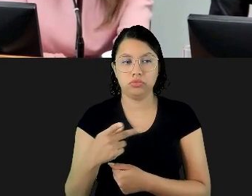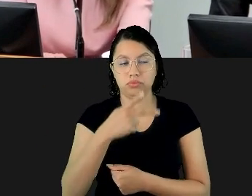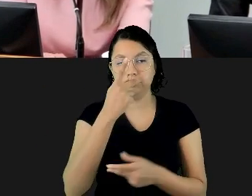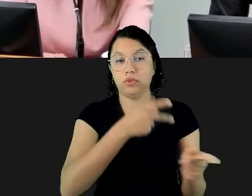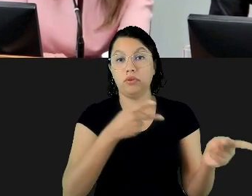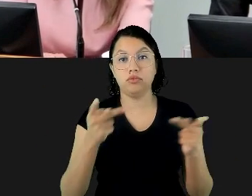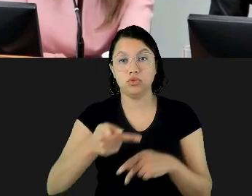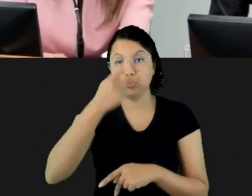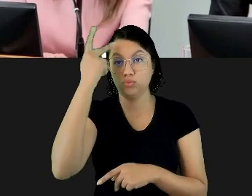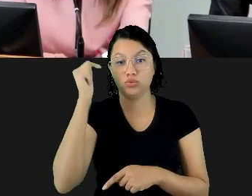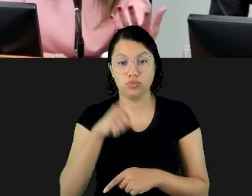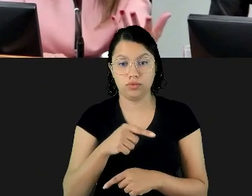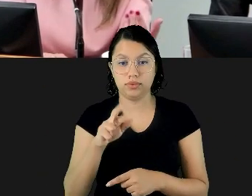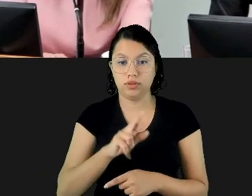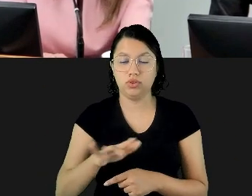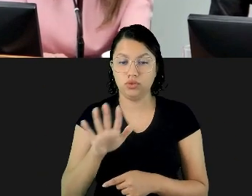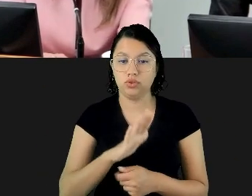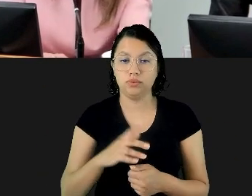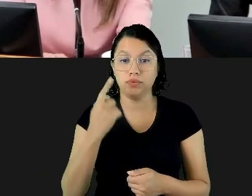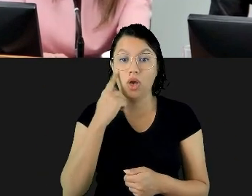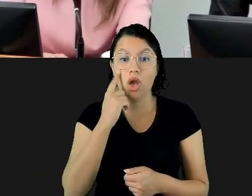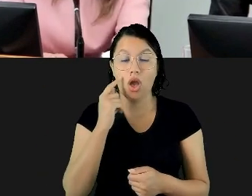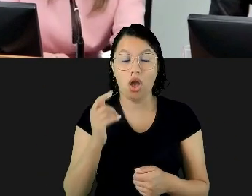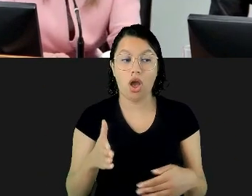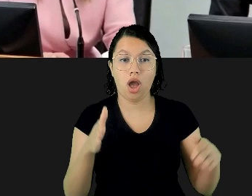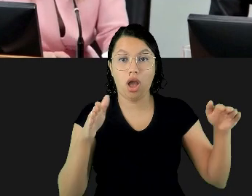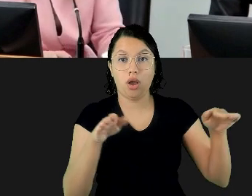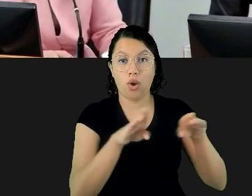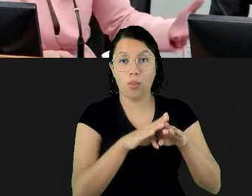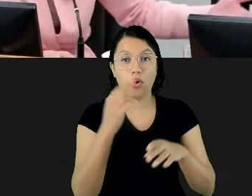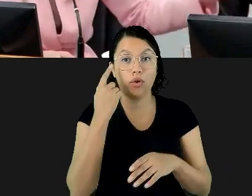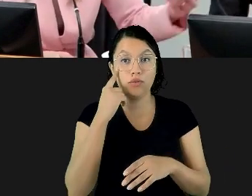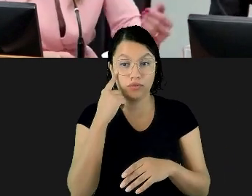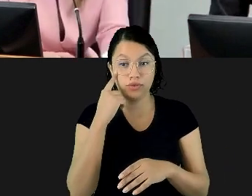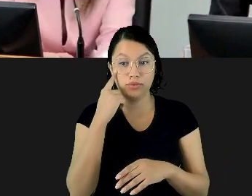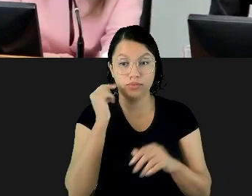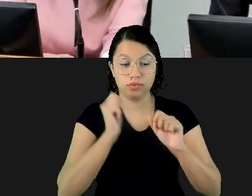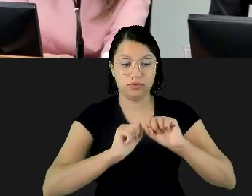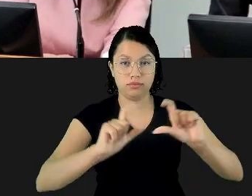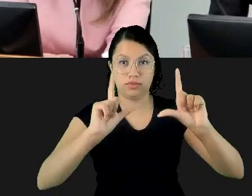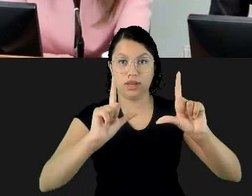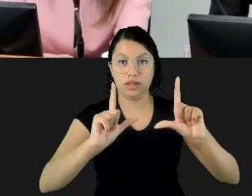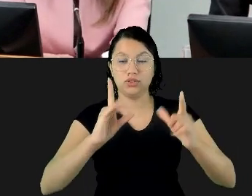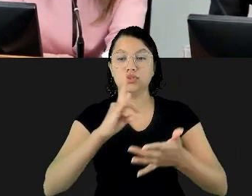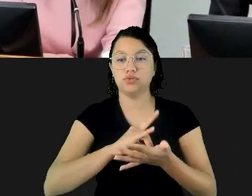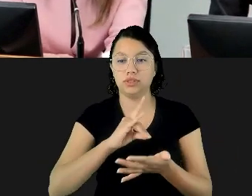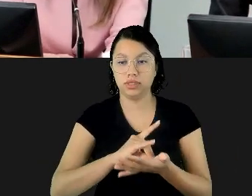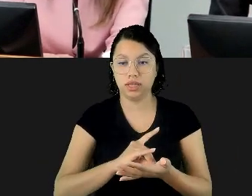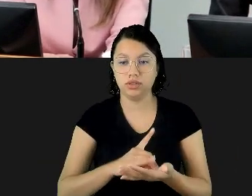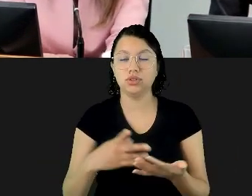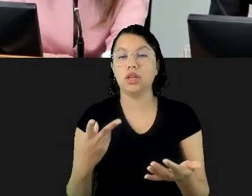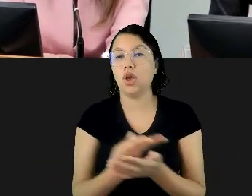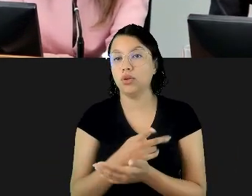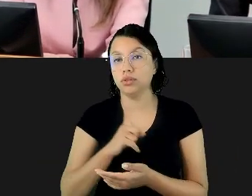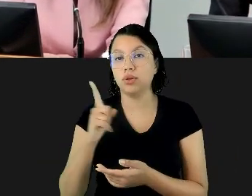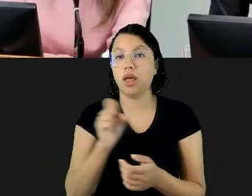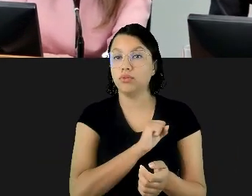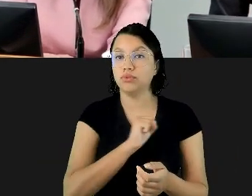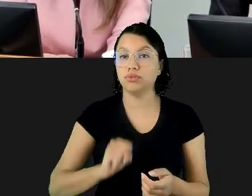região. Aqui a ponte, nós vimos imagens aí reais, né, da expedição que acabou de acontecer, que o senador trouxe.